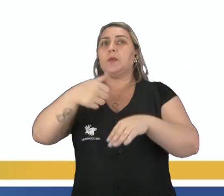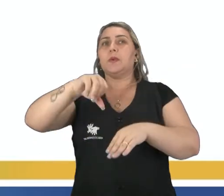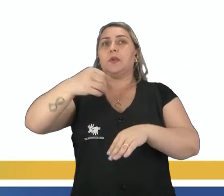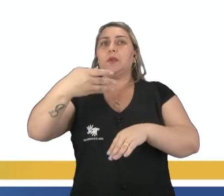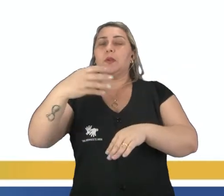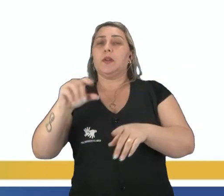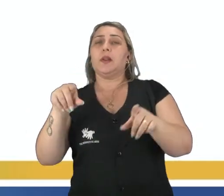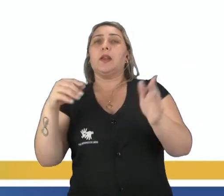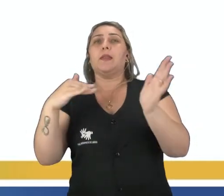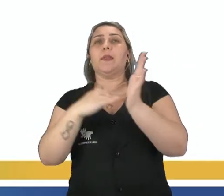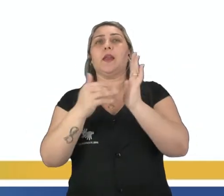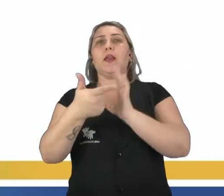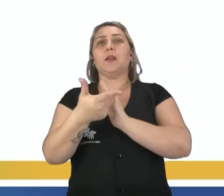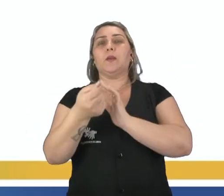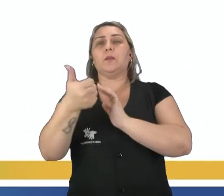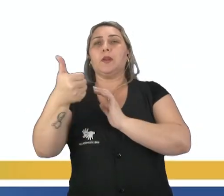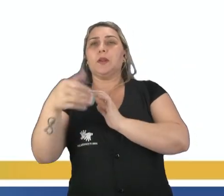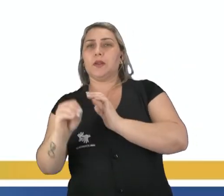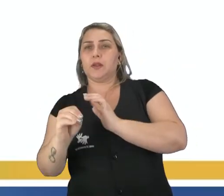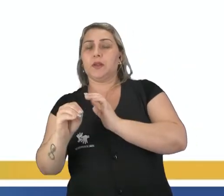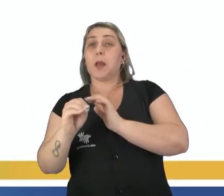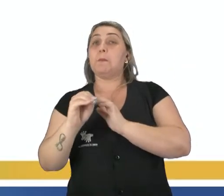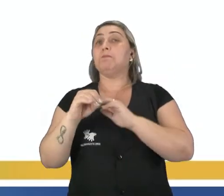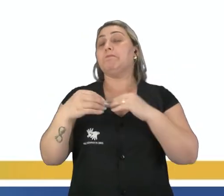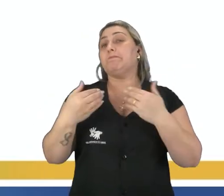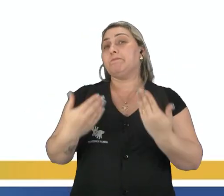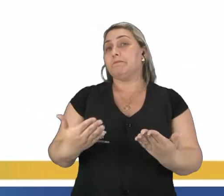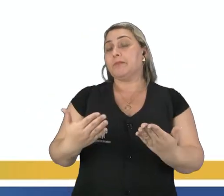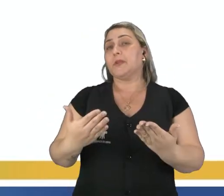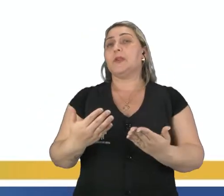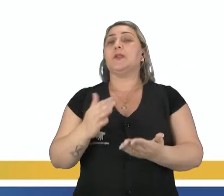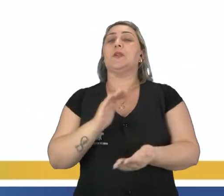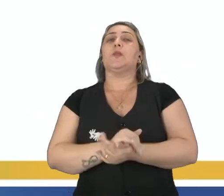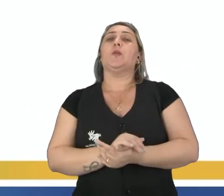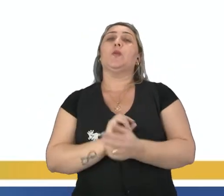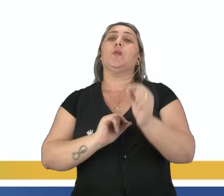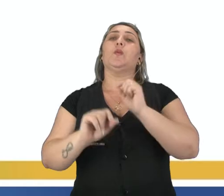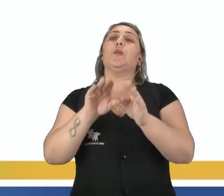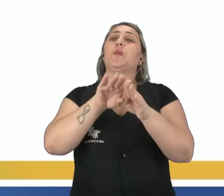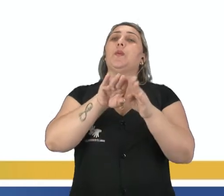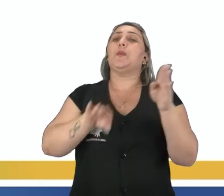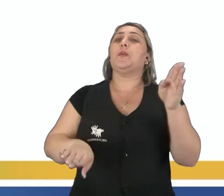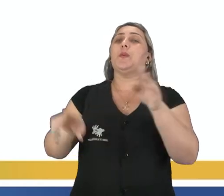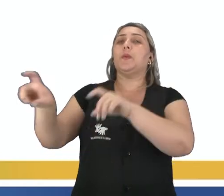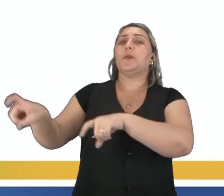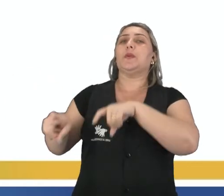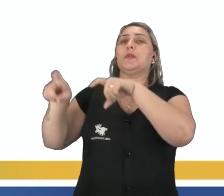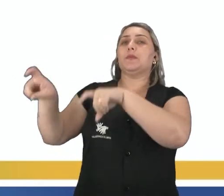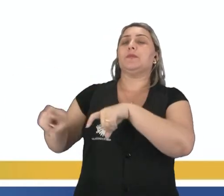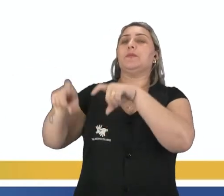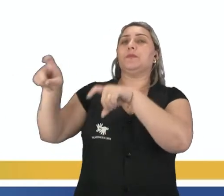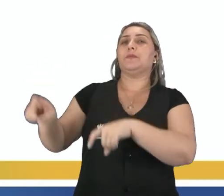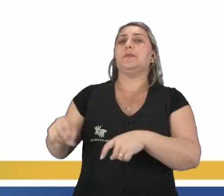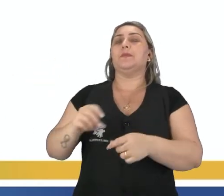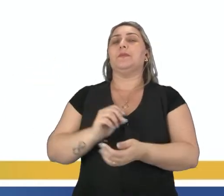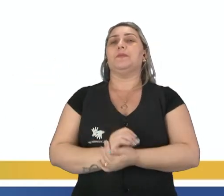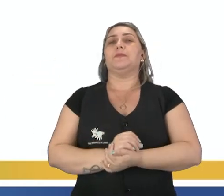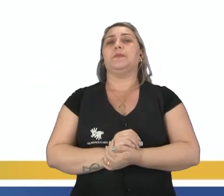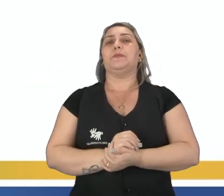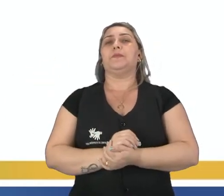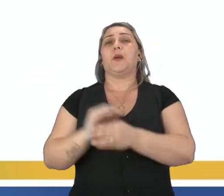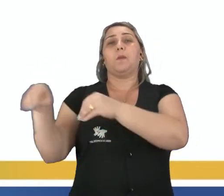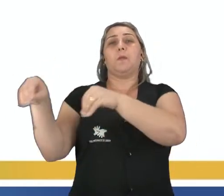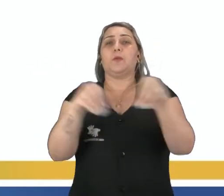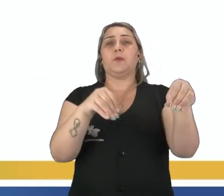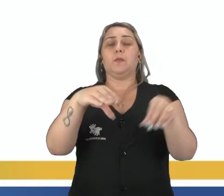2010 houve um decréscimo contínuo também, praticamente correspondente. O que caiu na zona rural que